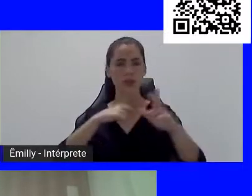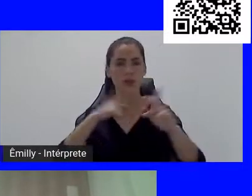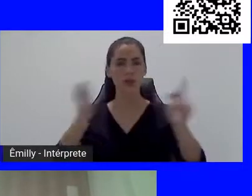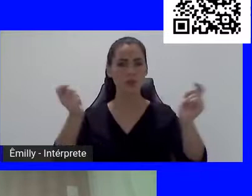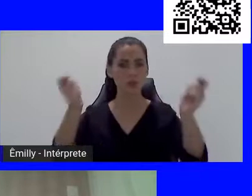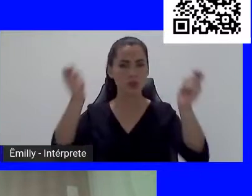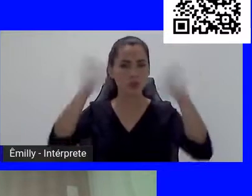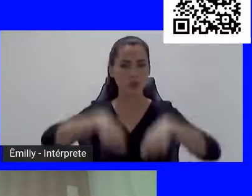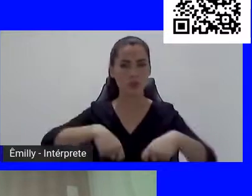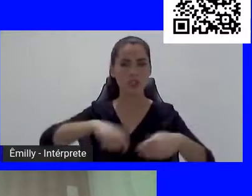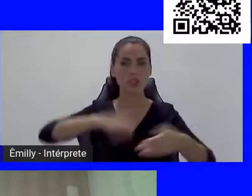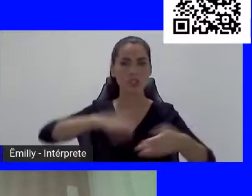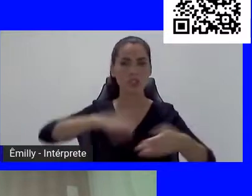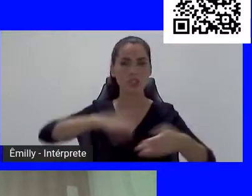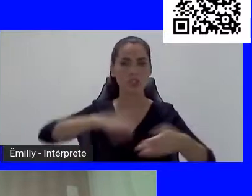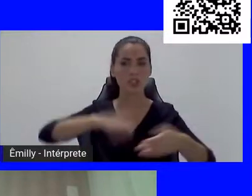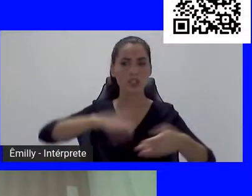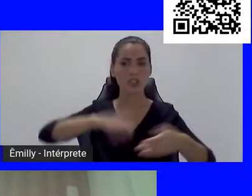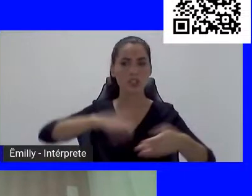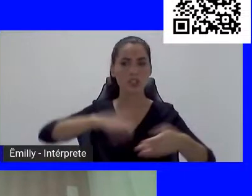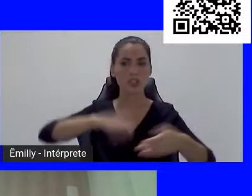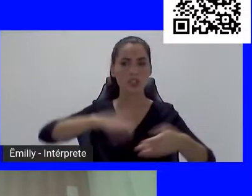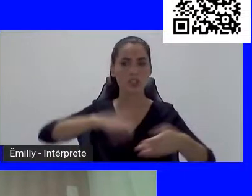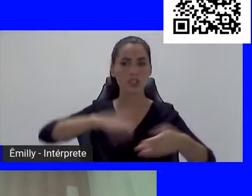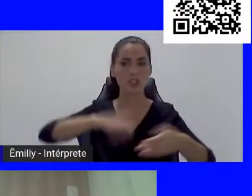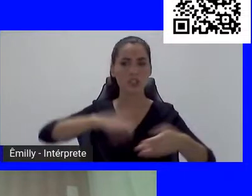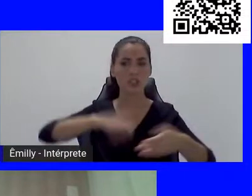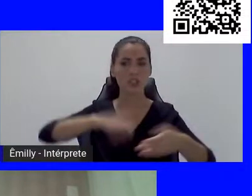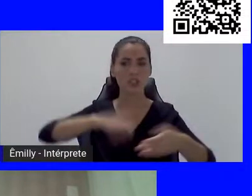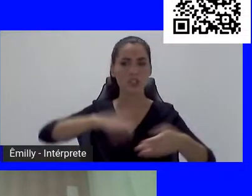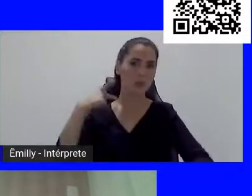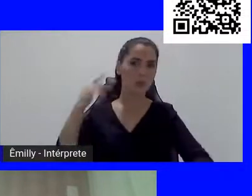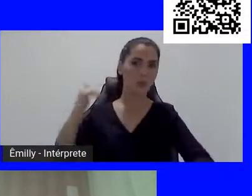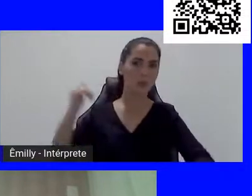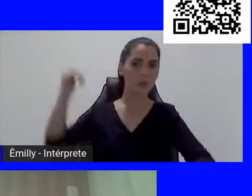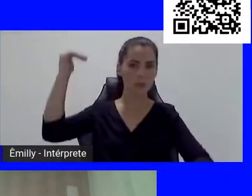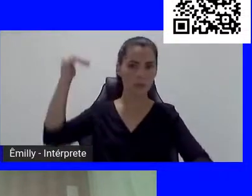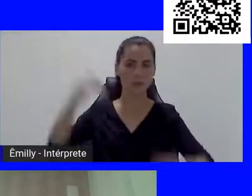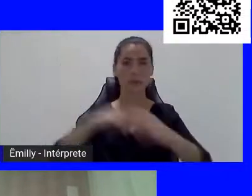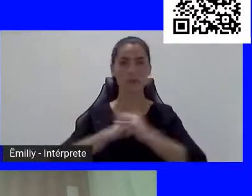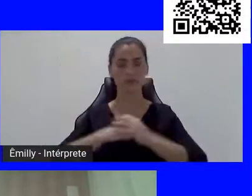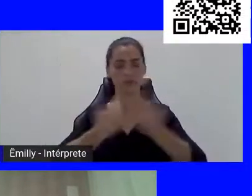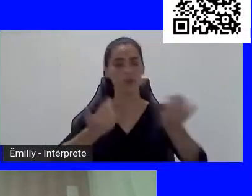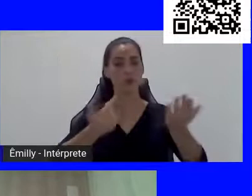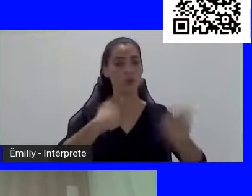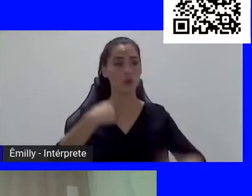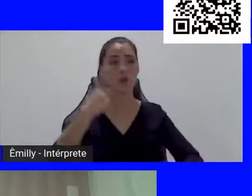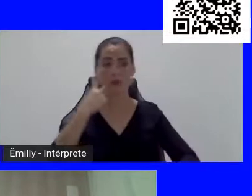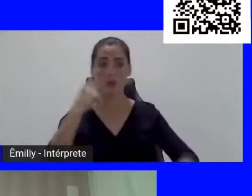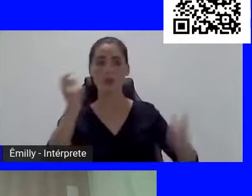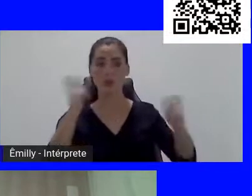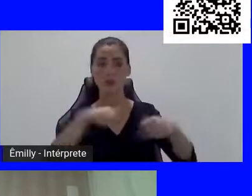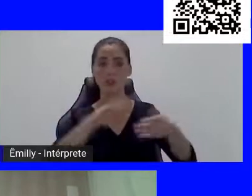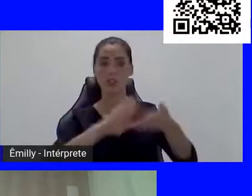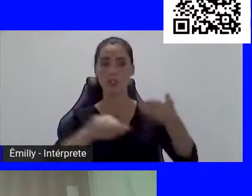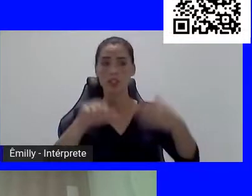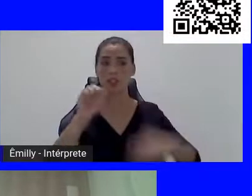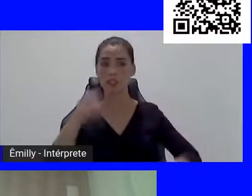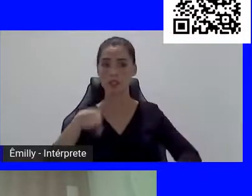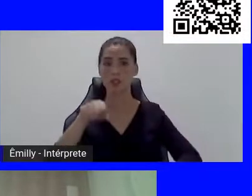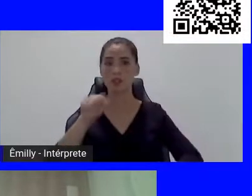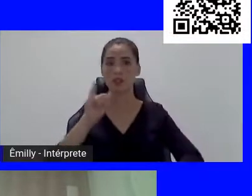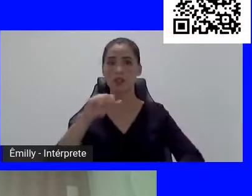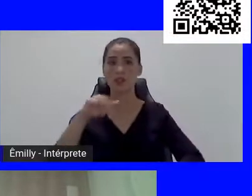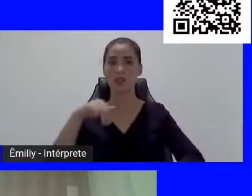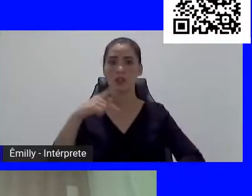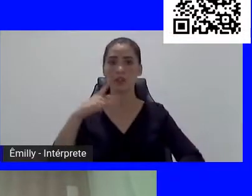impeachment dele? Não vejo a possibilidade de impeachment, sim, foi um grande erro. Você me permite, Sardinha, a